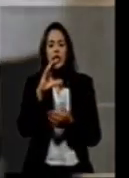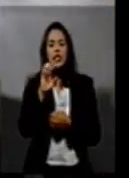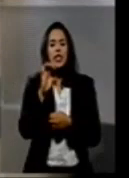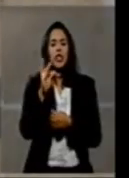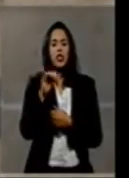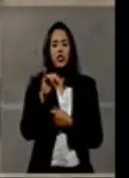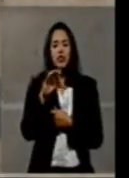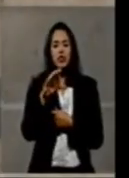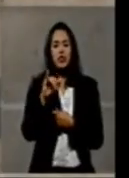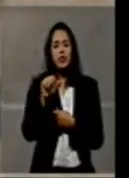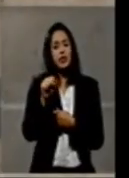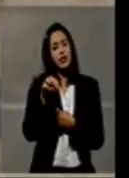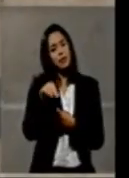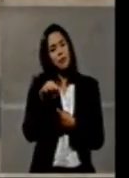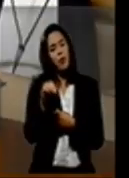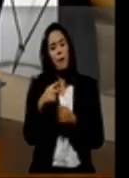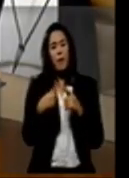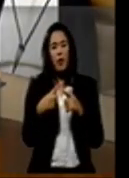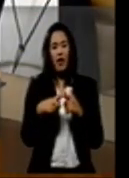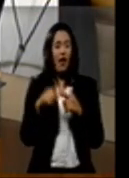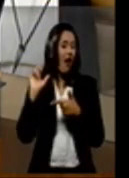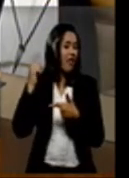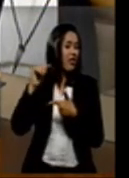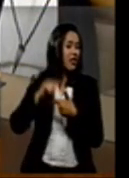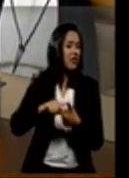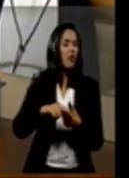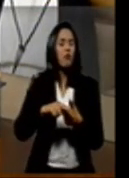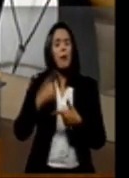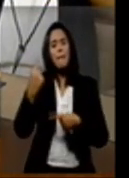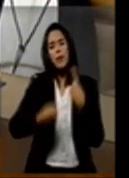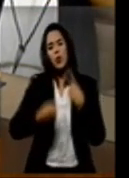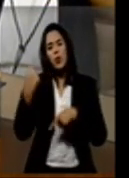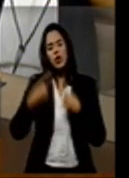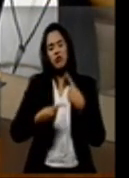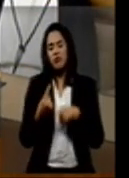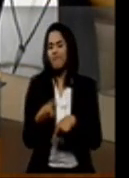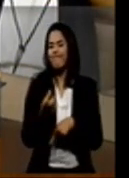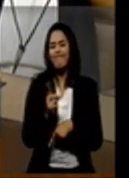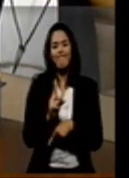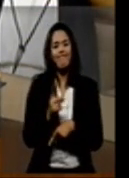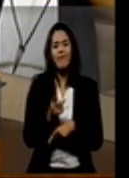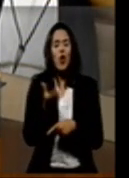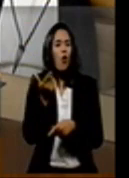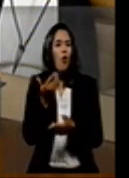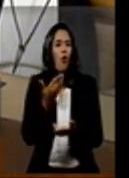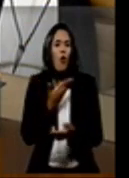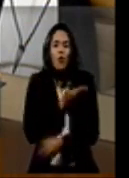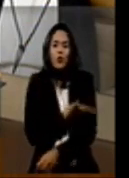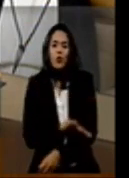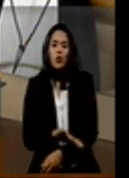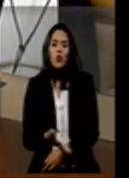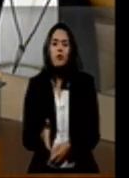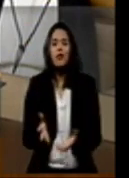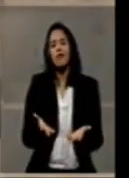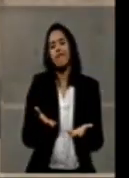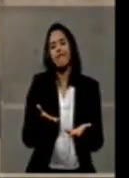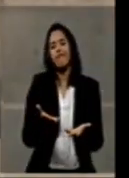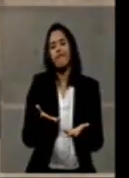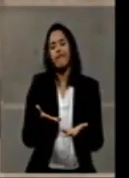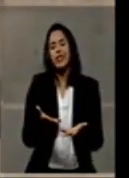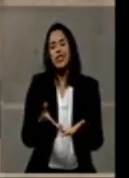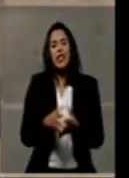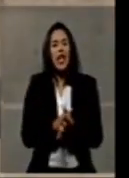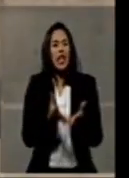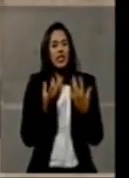política infelizmente não costuma chancelar essa expectativa temos sido constantemente